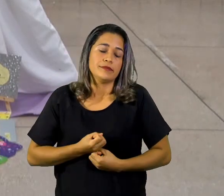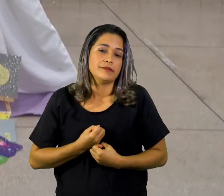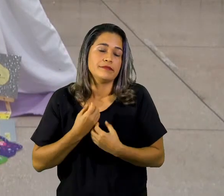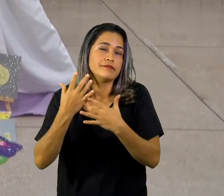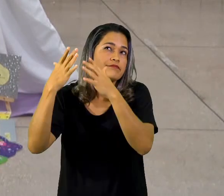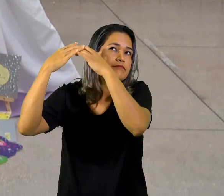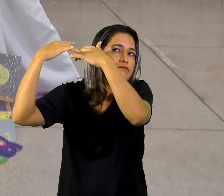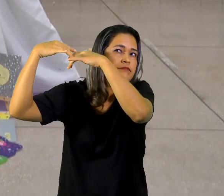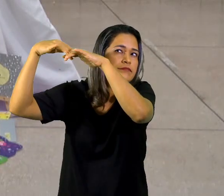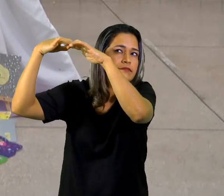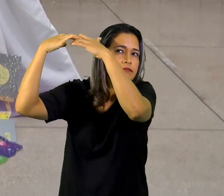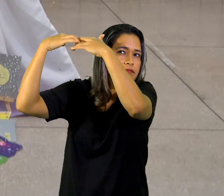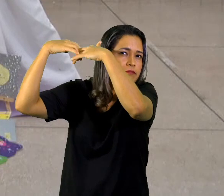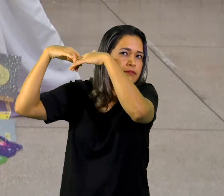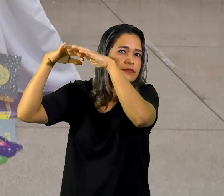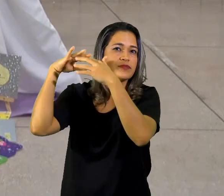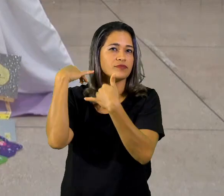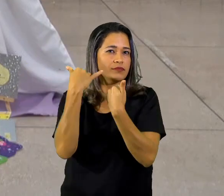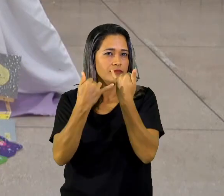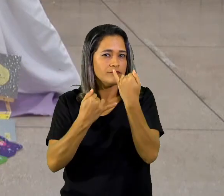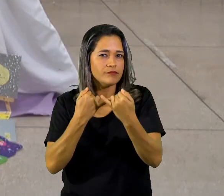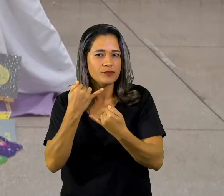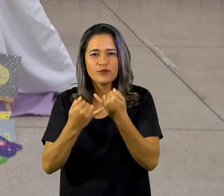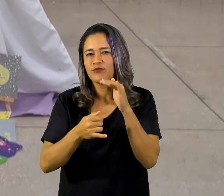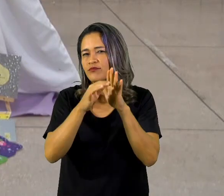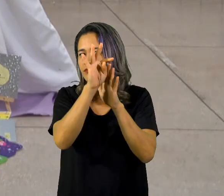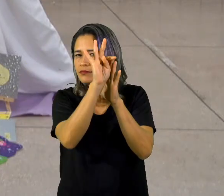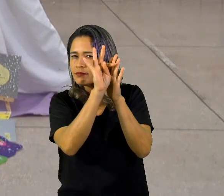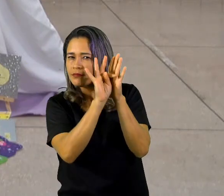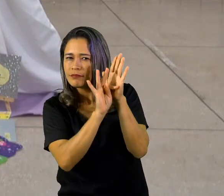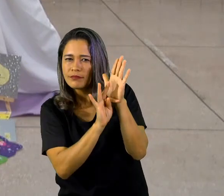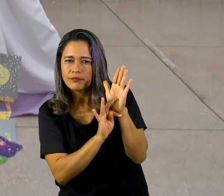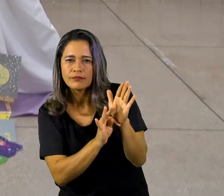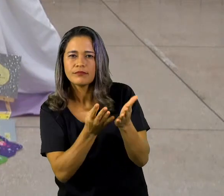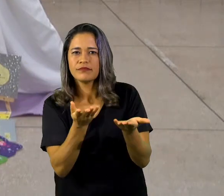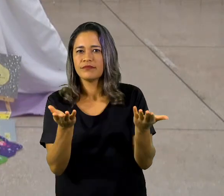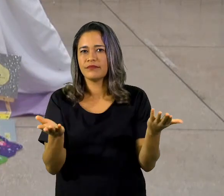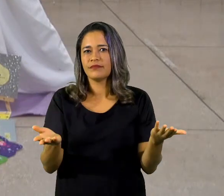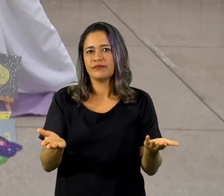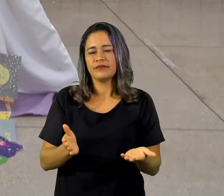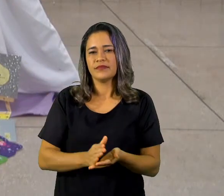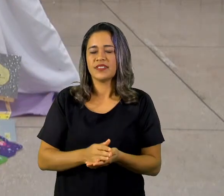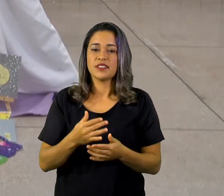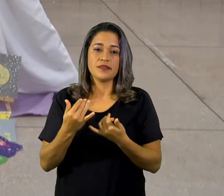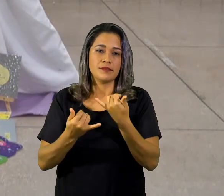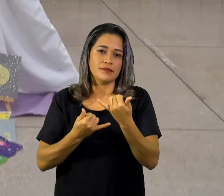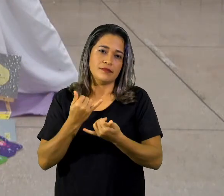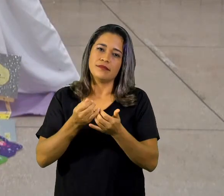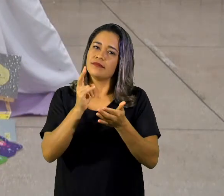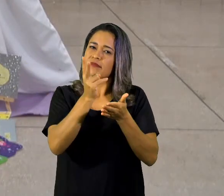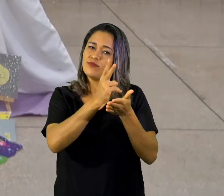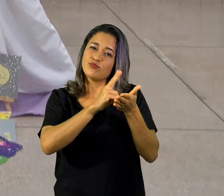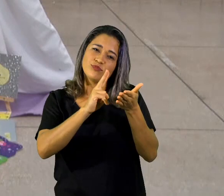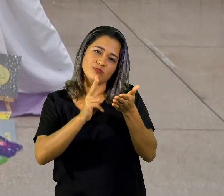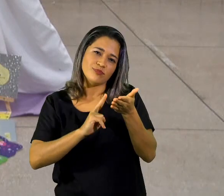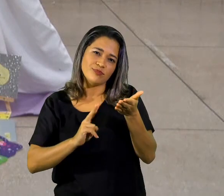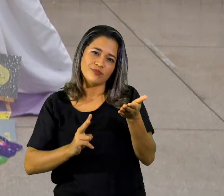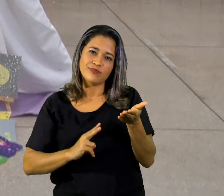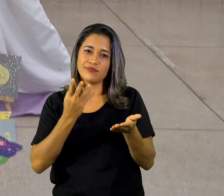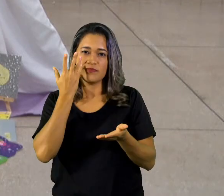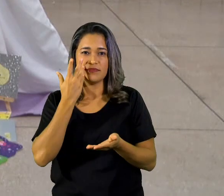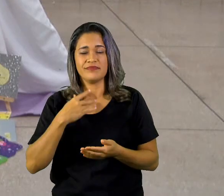imaginário dela, você brinca com o texto, você brinca com a leitura que você faz com a criança, você